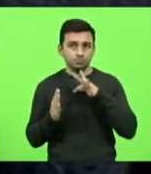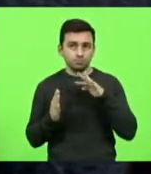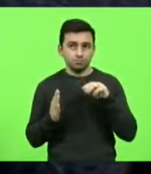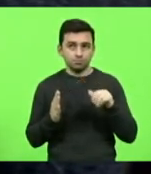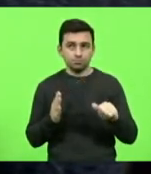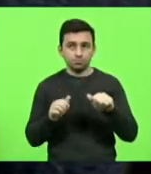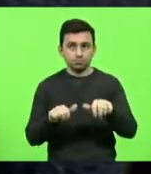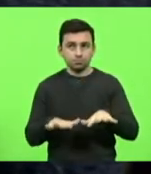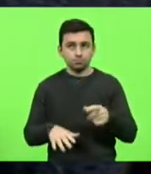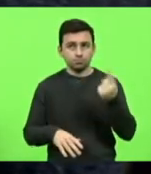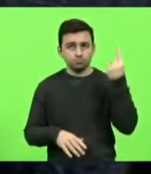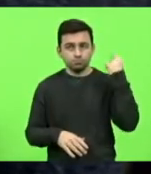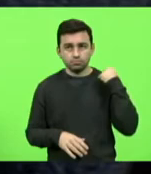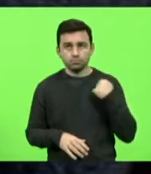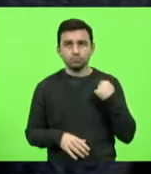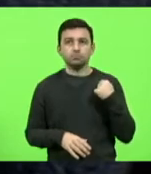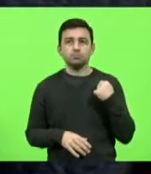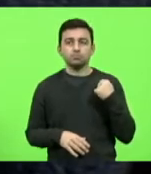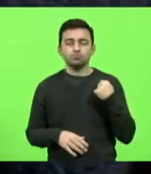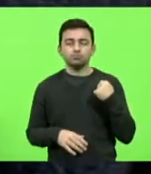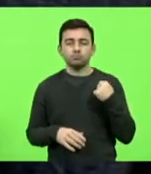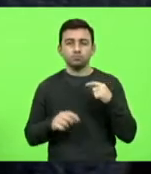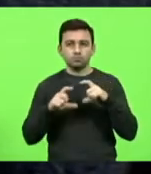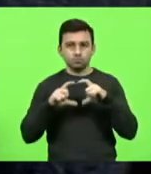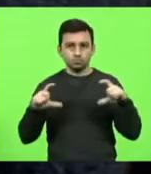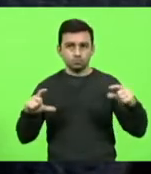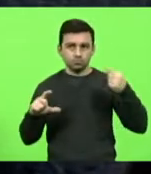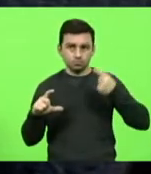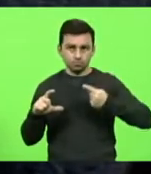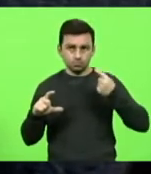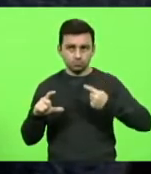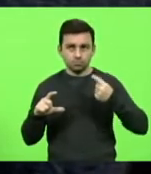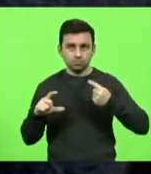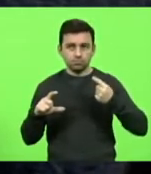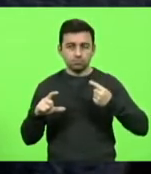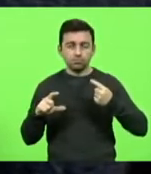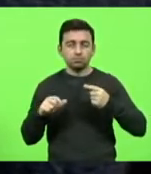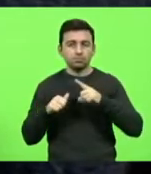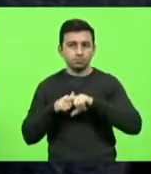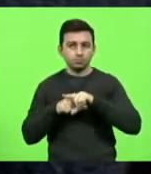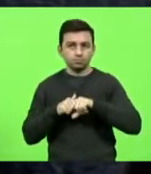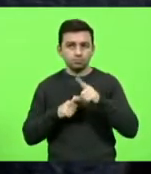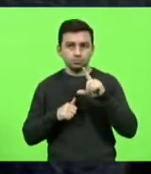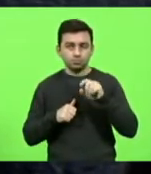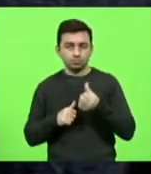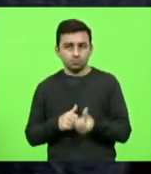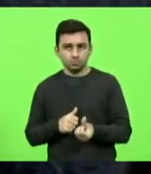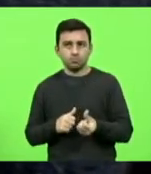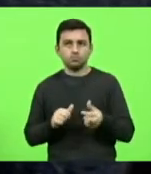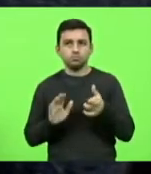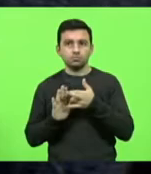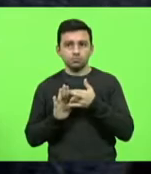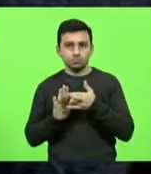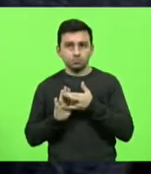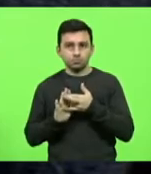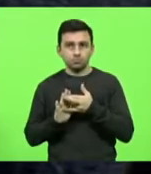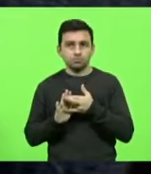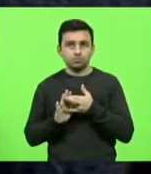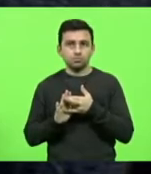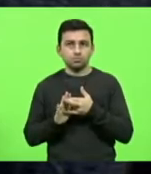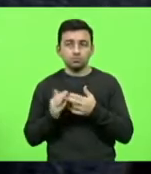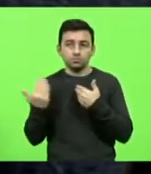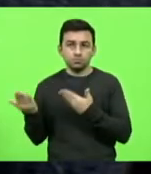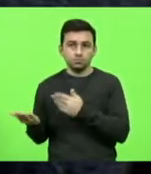anterior, que, em consonância com o parágrafo primeiro do artigo 106 do Regimento Interno, o senhor